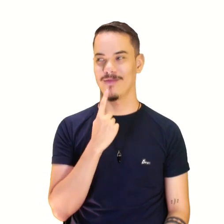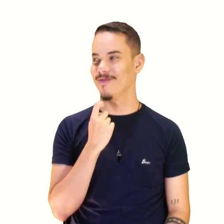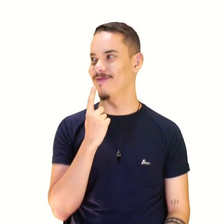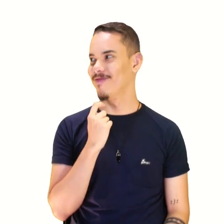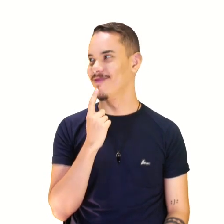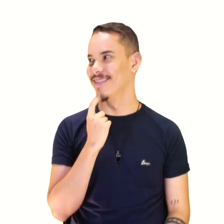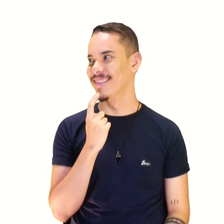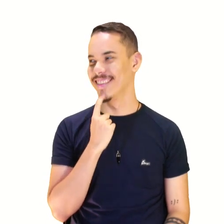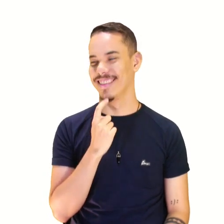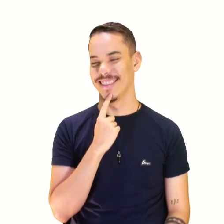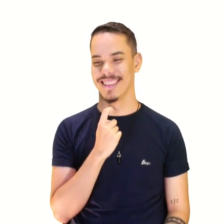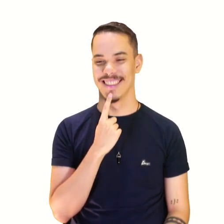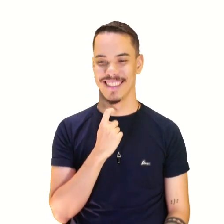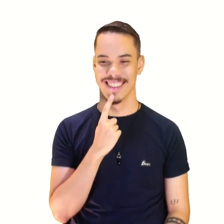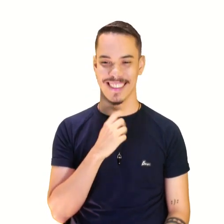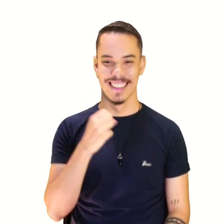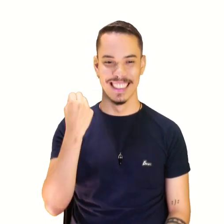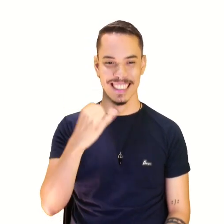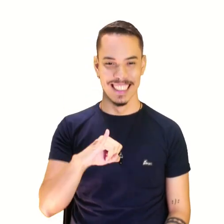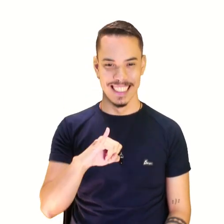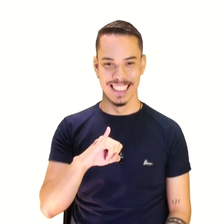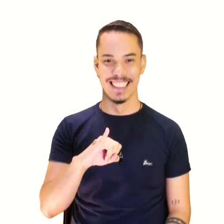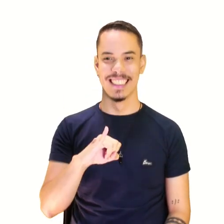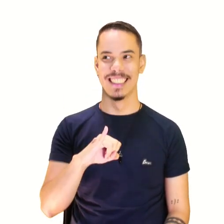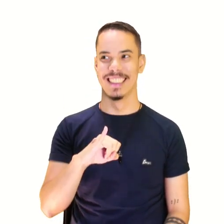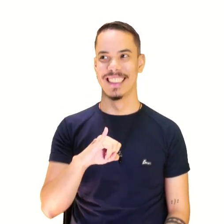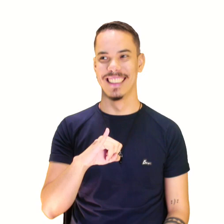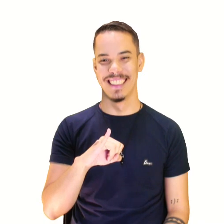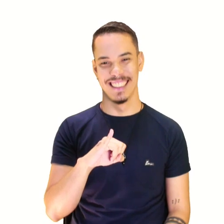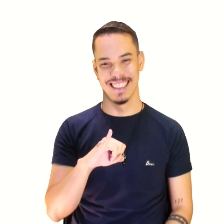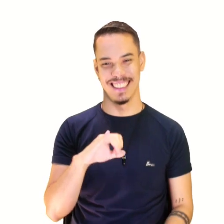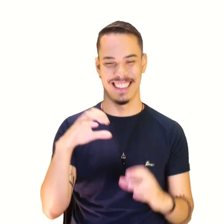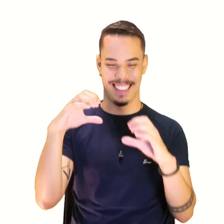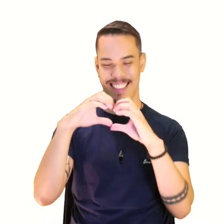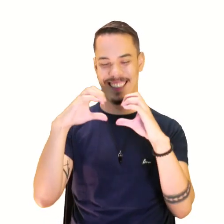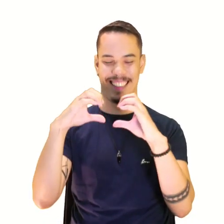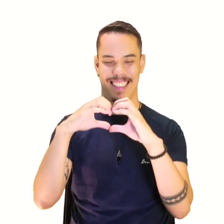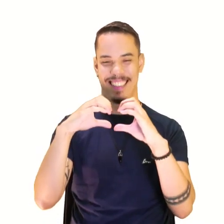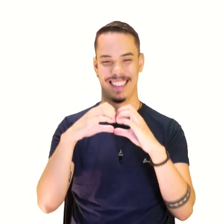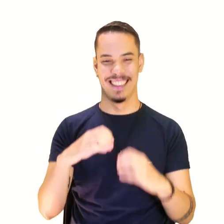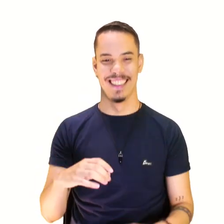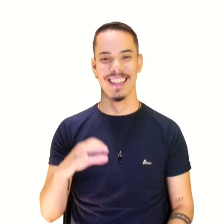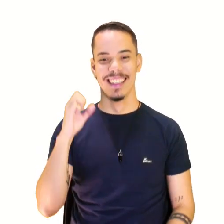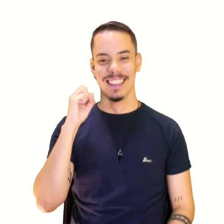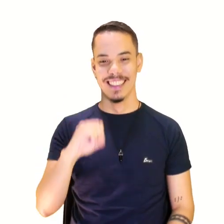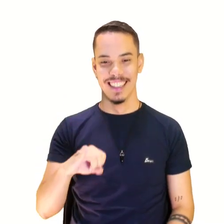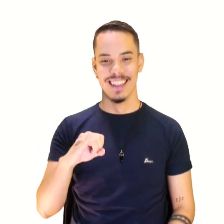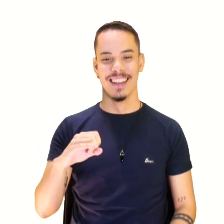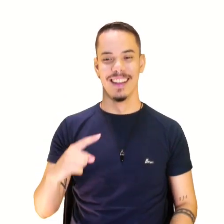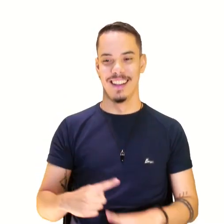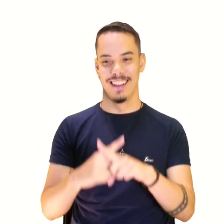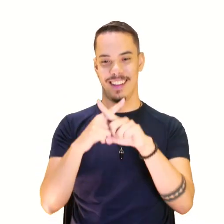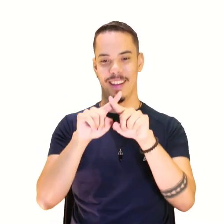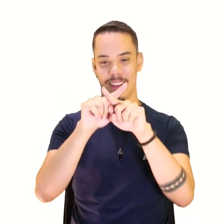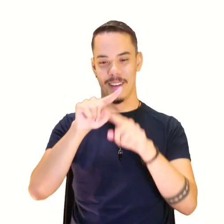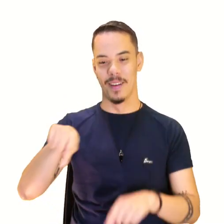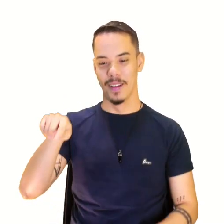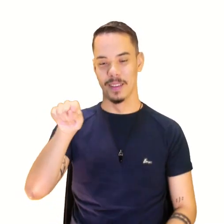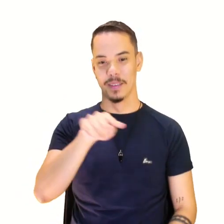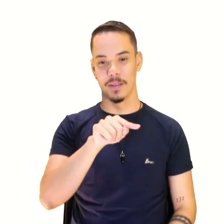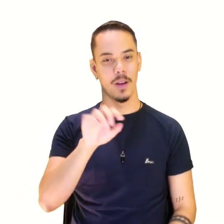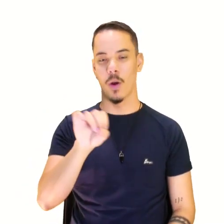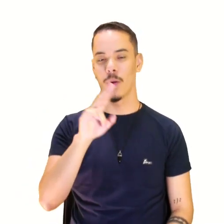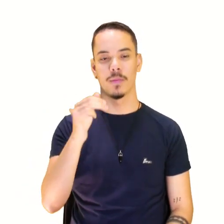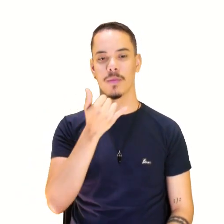as grandezas forem inversas, a gente multiplica na Linha. Muito